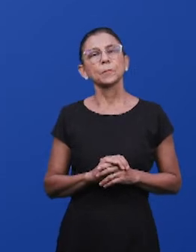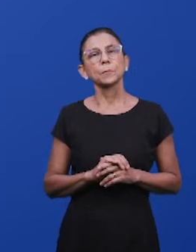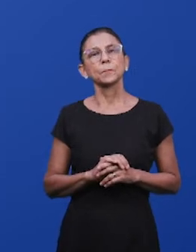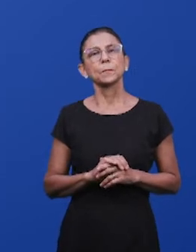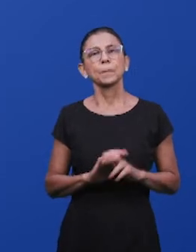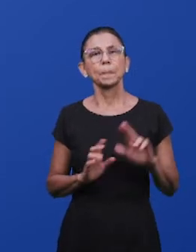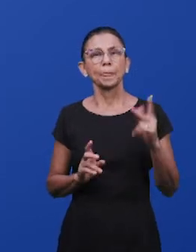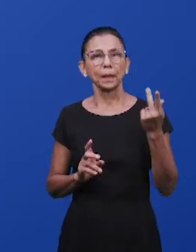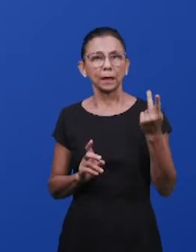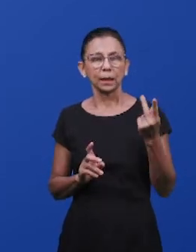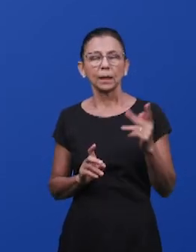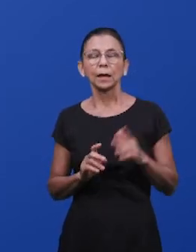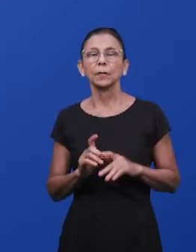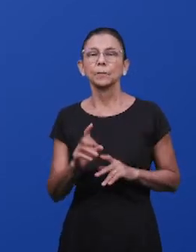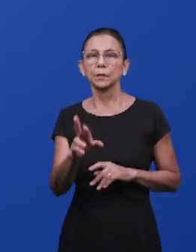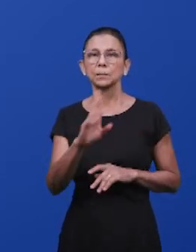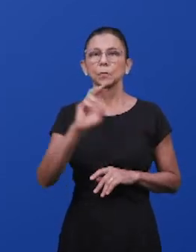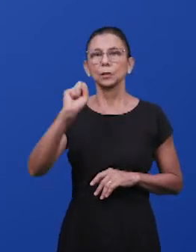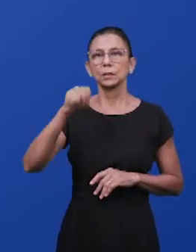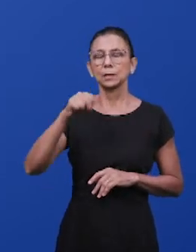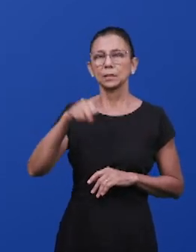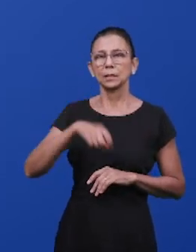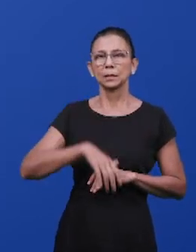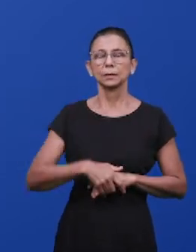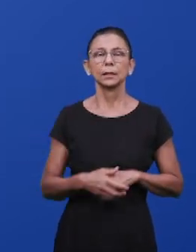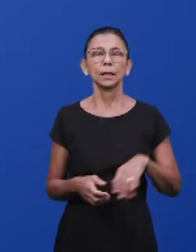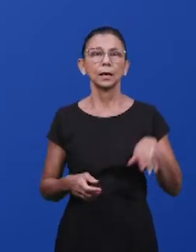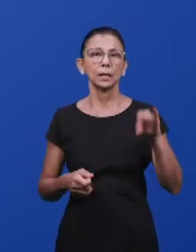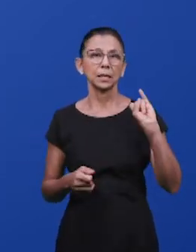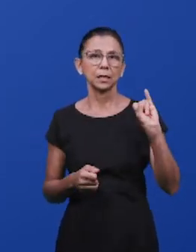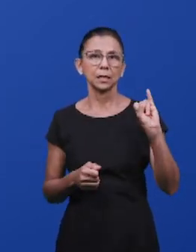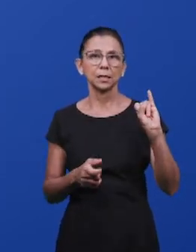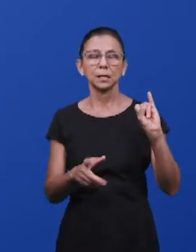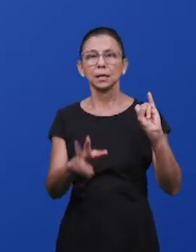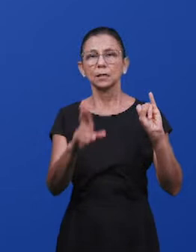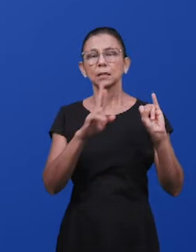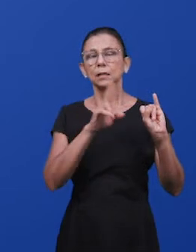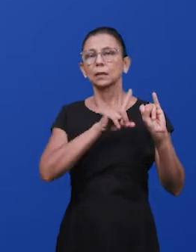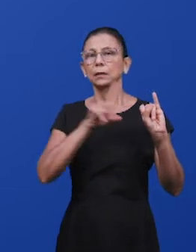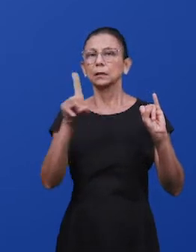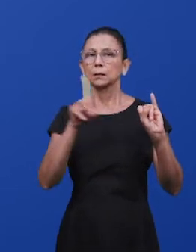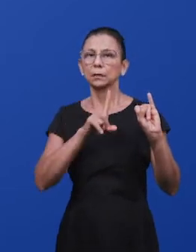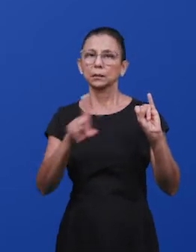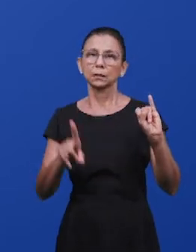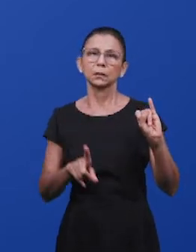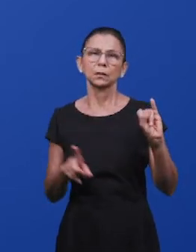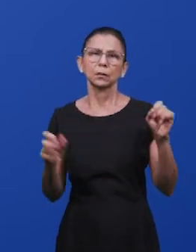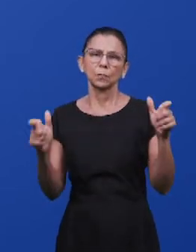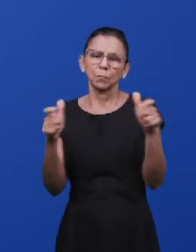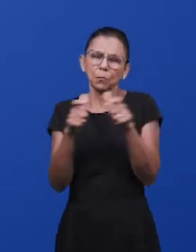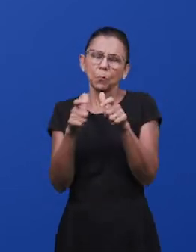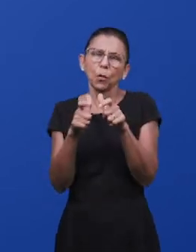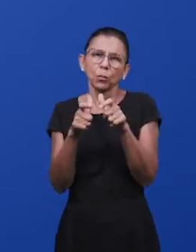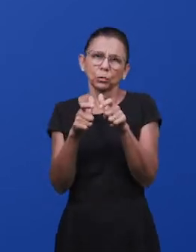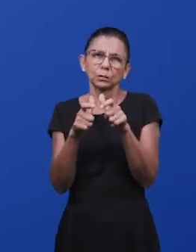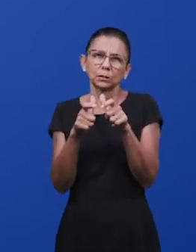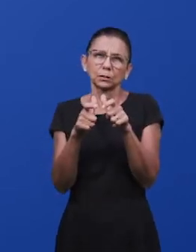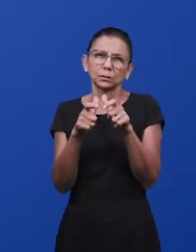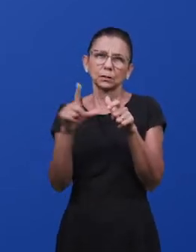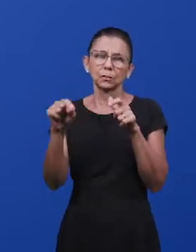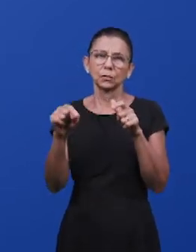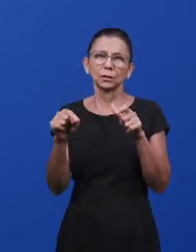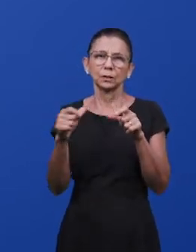sim, pois muitos são chamados. A letra I. Resposta não, pois poucos são